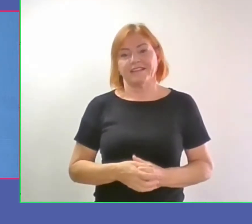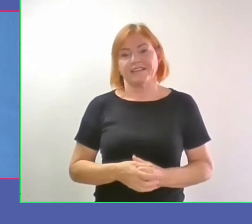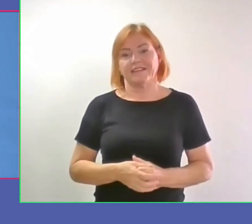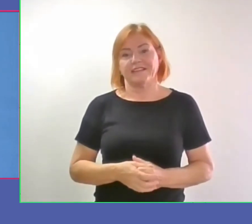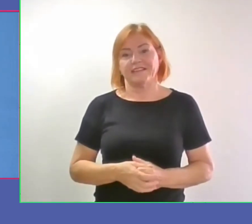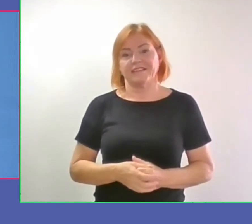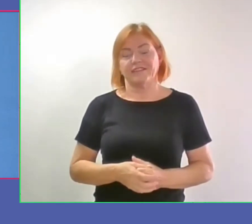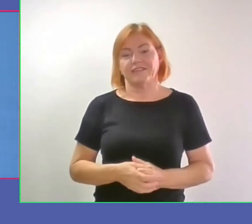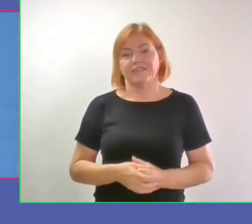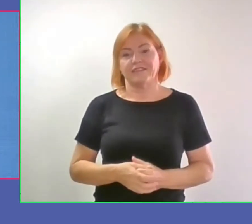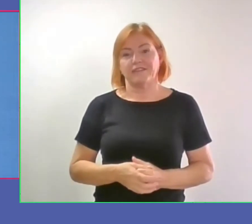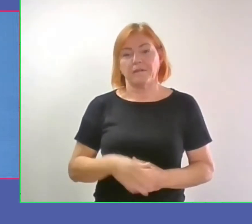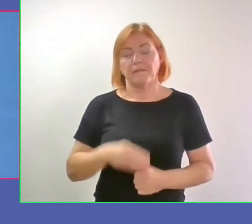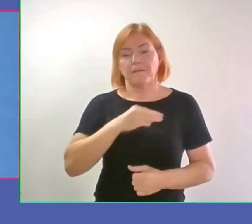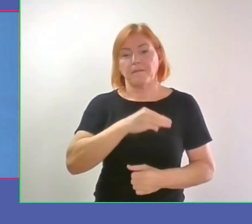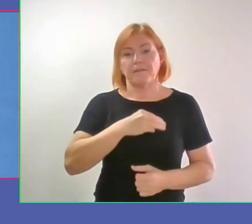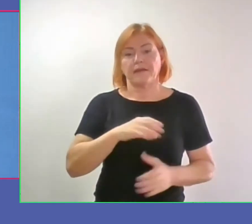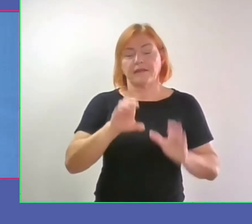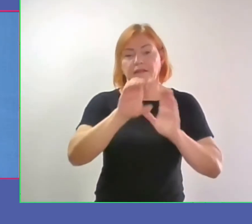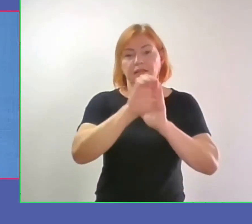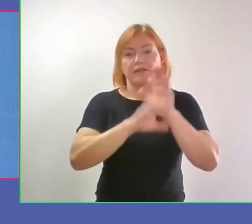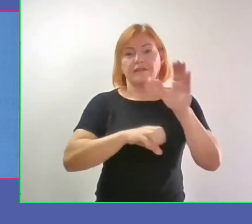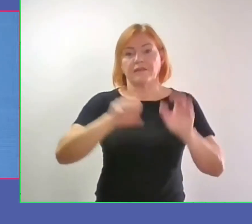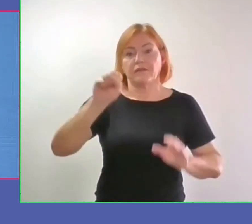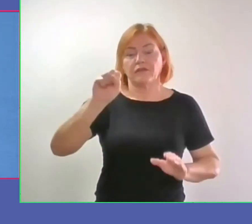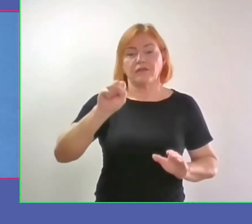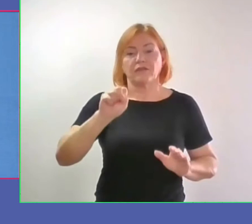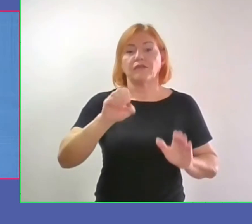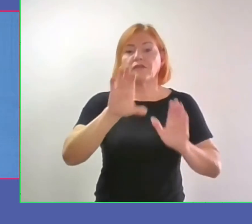e 9, o Senhor